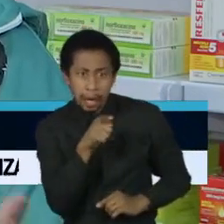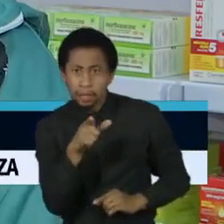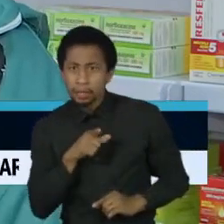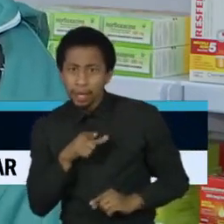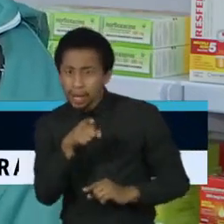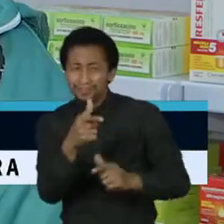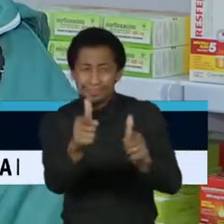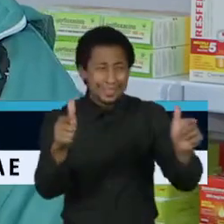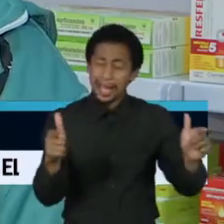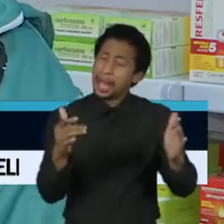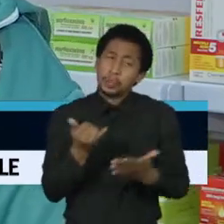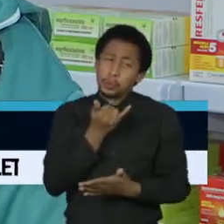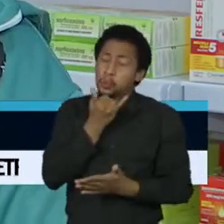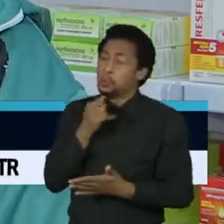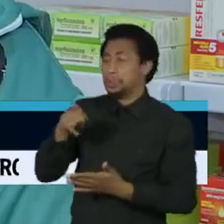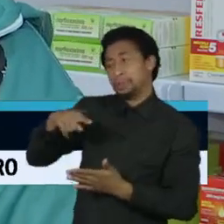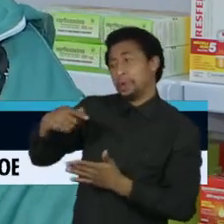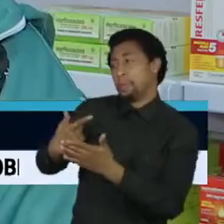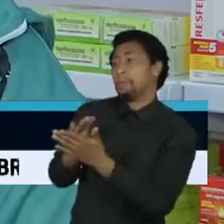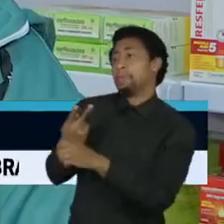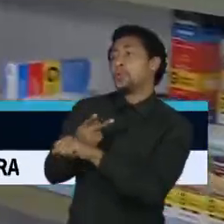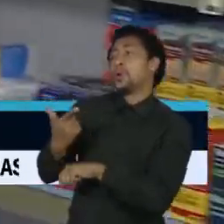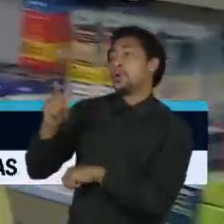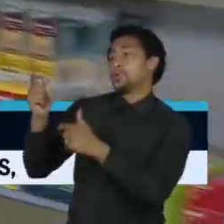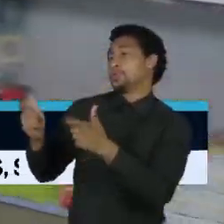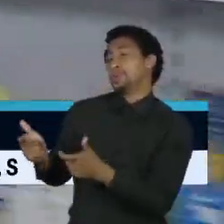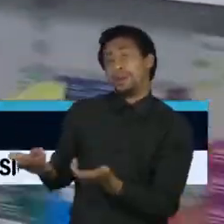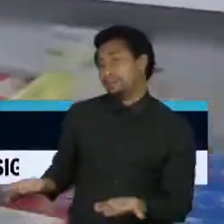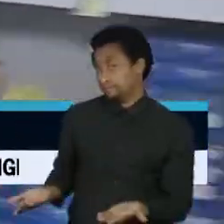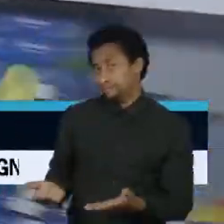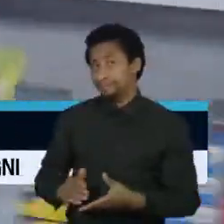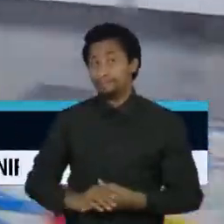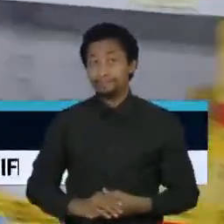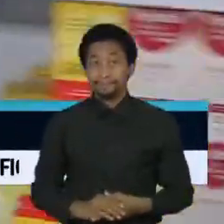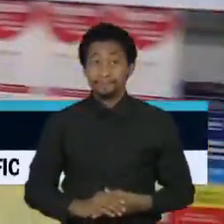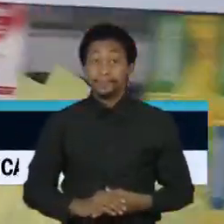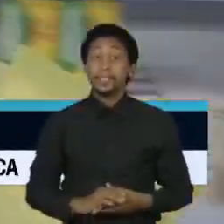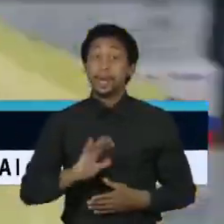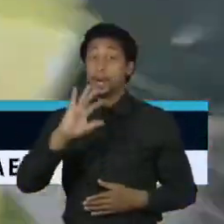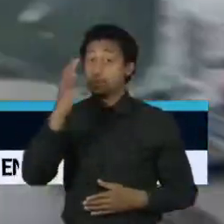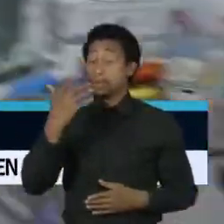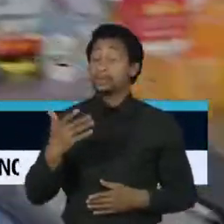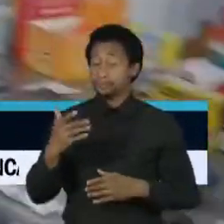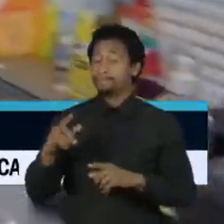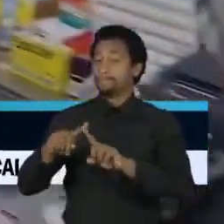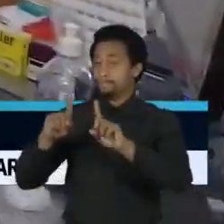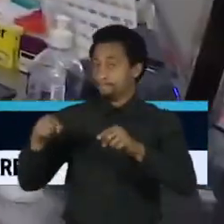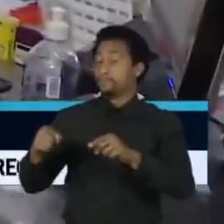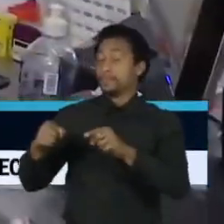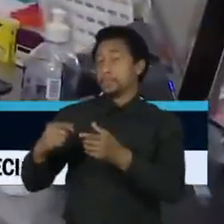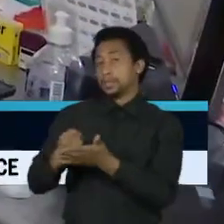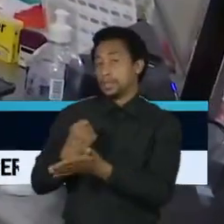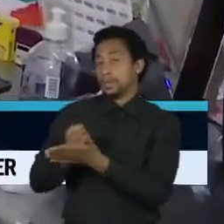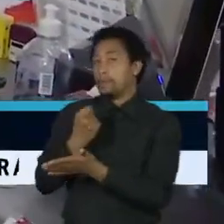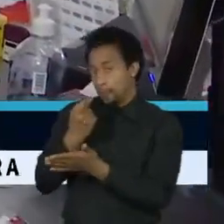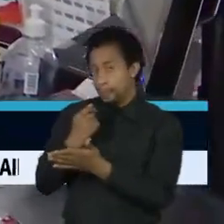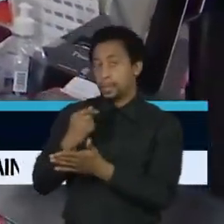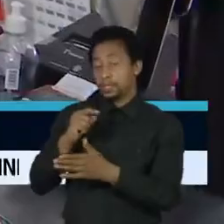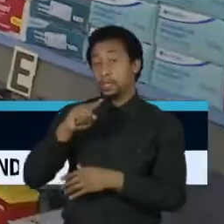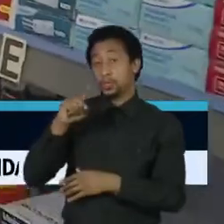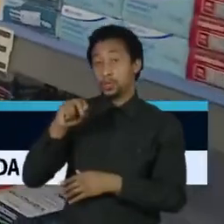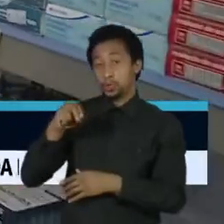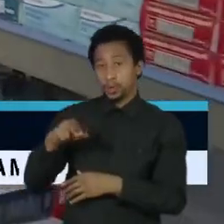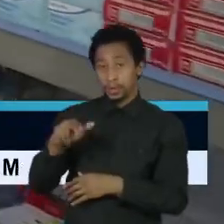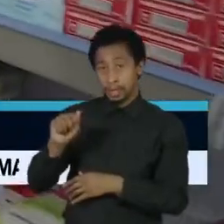algum outro medicamento que ele consiga encontrar. A mesma situação acontece nessa outra farmácia, também na Zona Sul. Só que